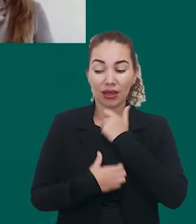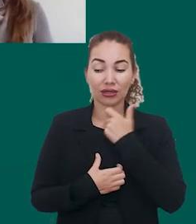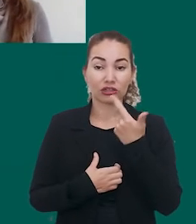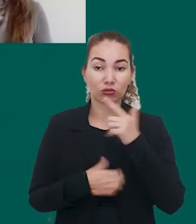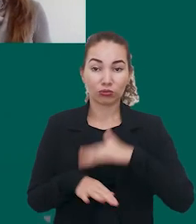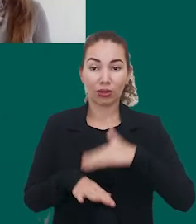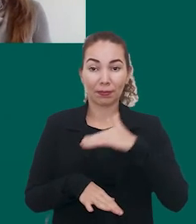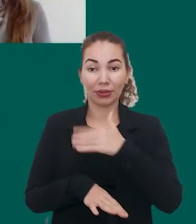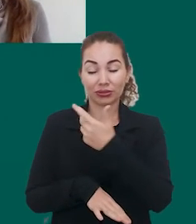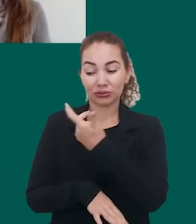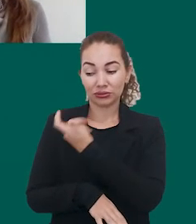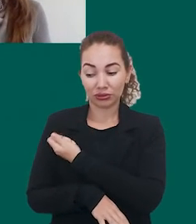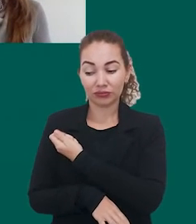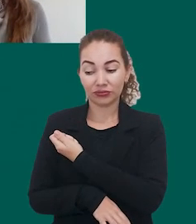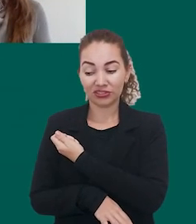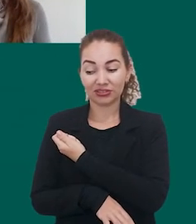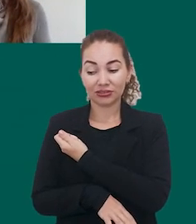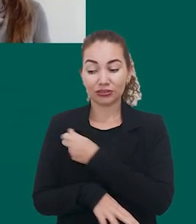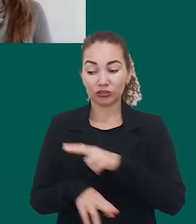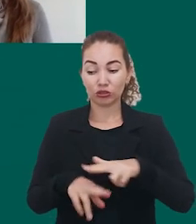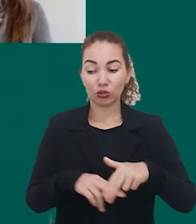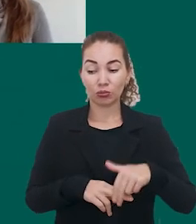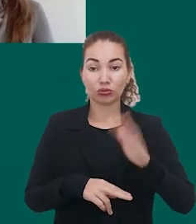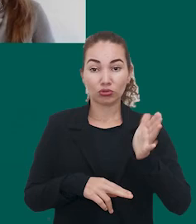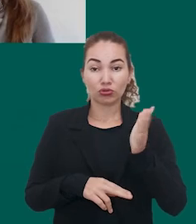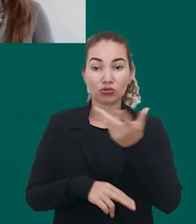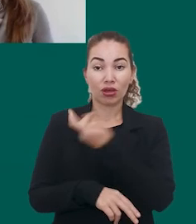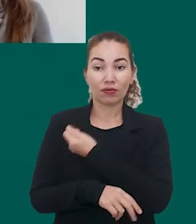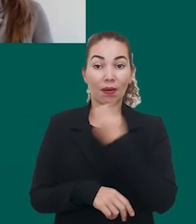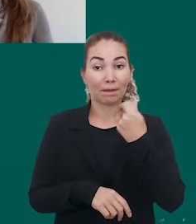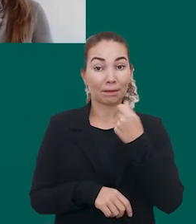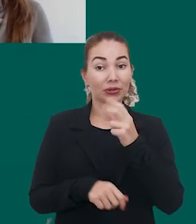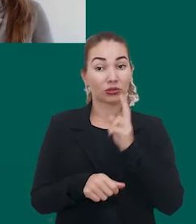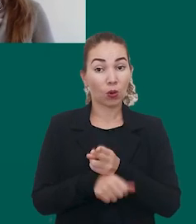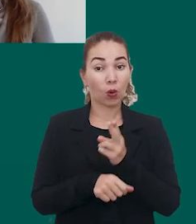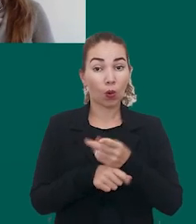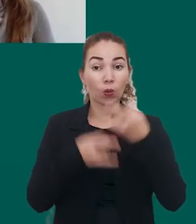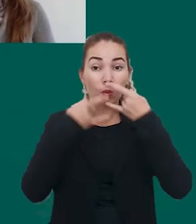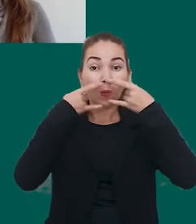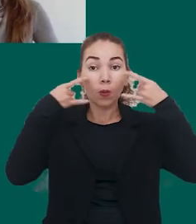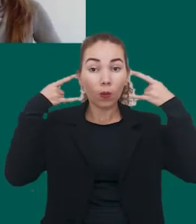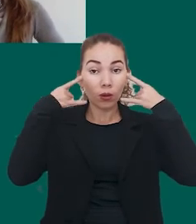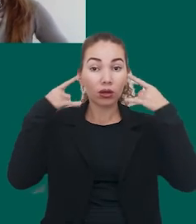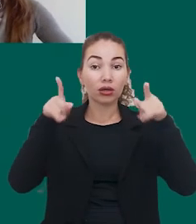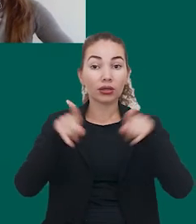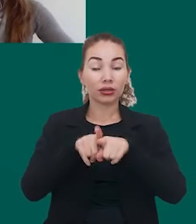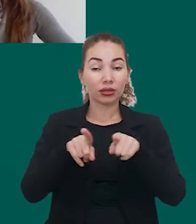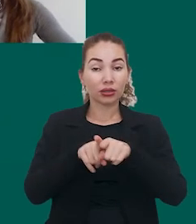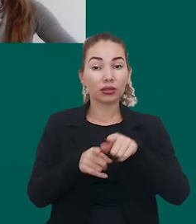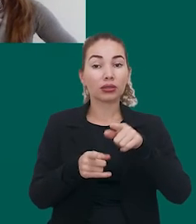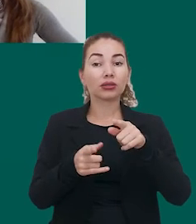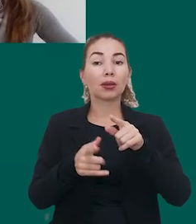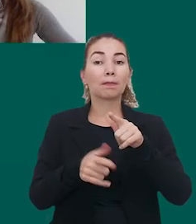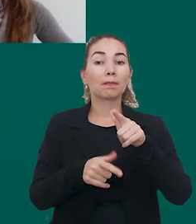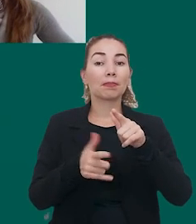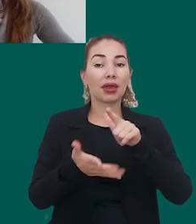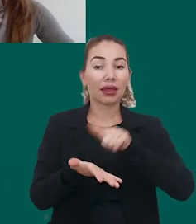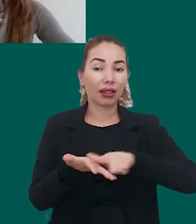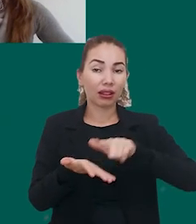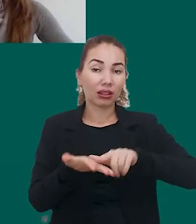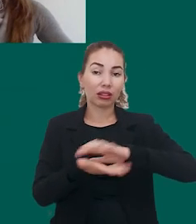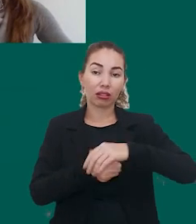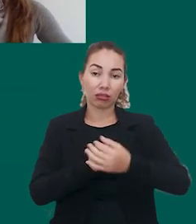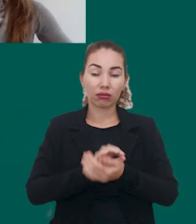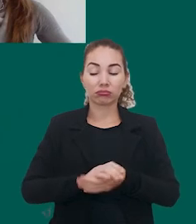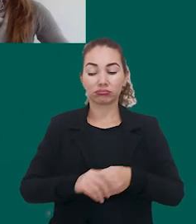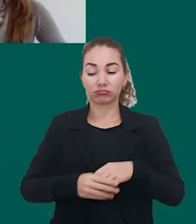ter mais a vacina. Por isso, inclusive, os indivíduos que já foram vacinados devem continuar usando máscara e as precauções de higiene. A